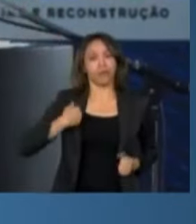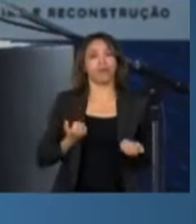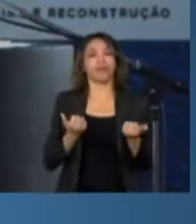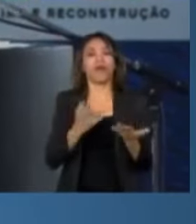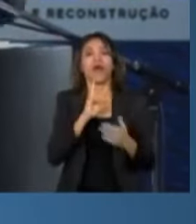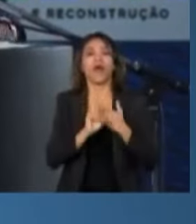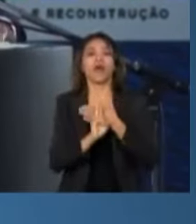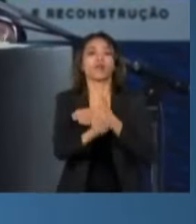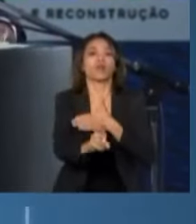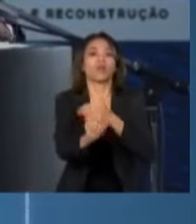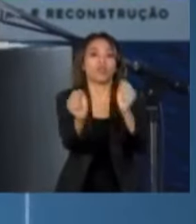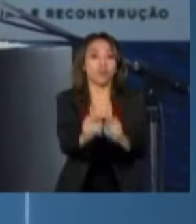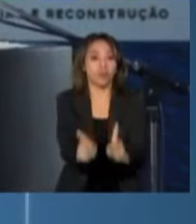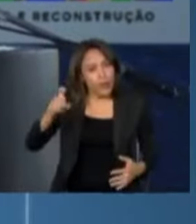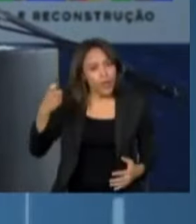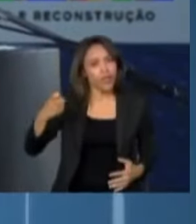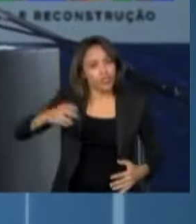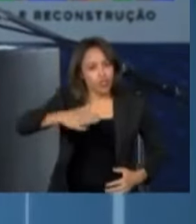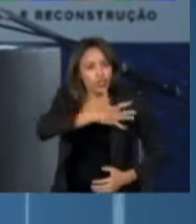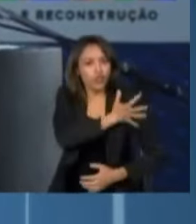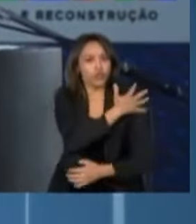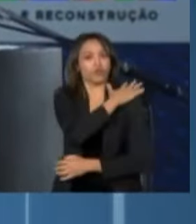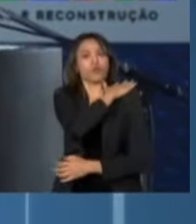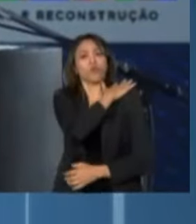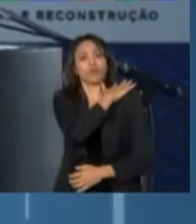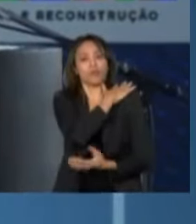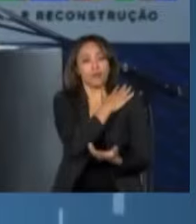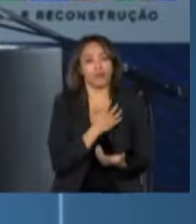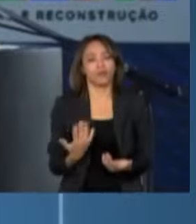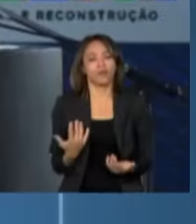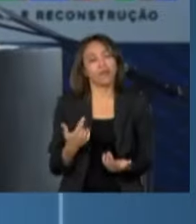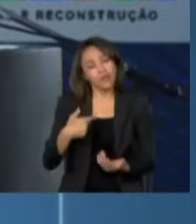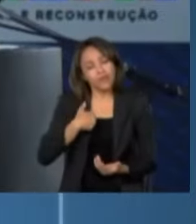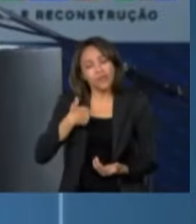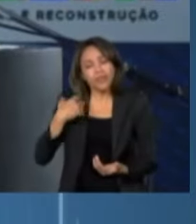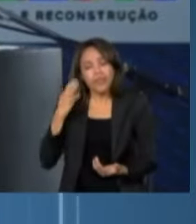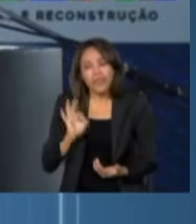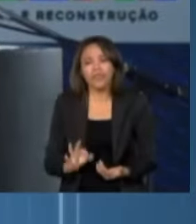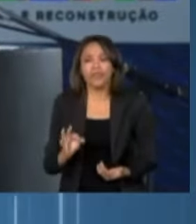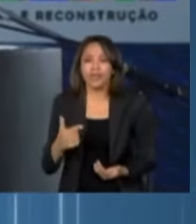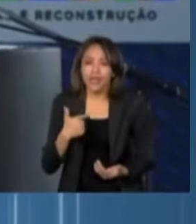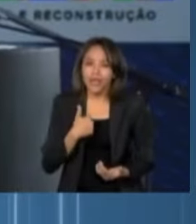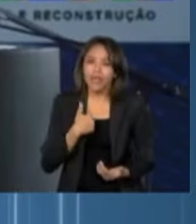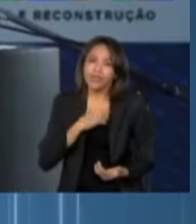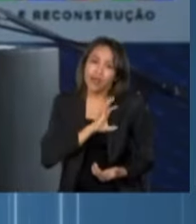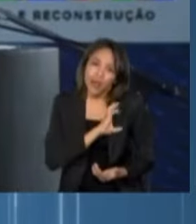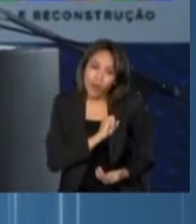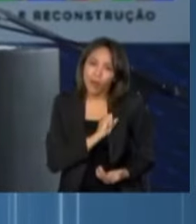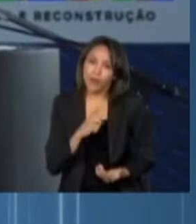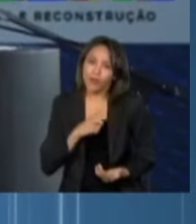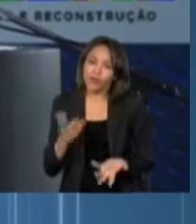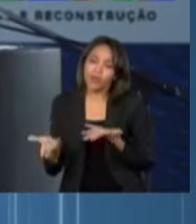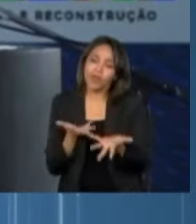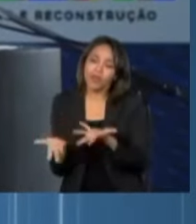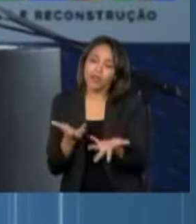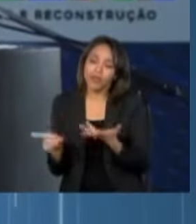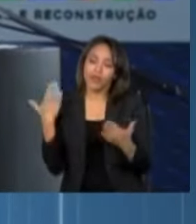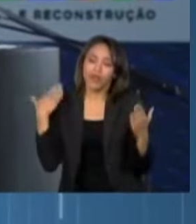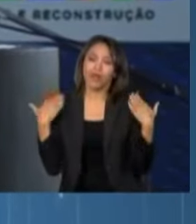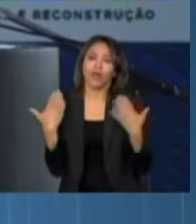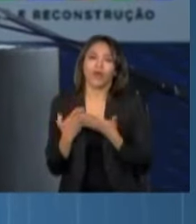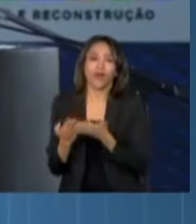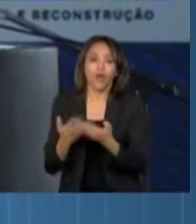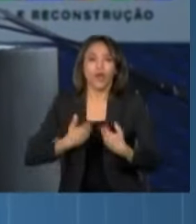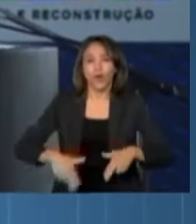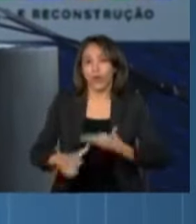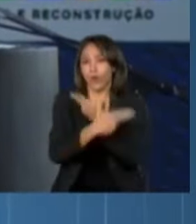imediatos com relação às Forças Armadas. O primeiro é a aquisição do sistema de defesa,